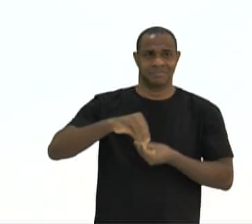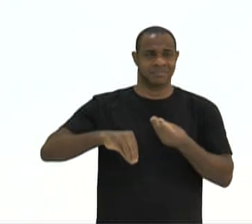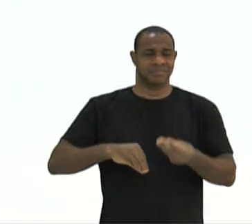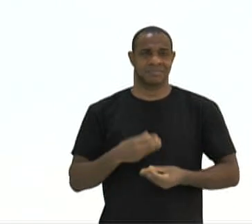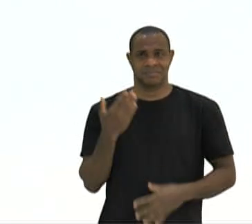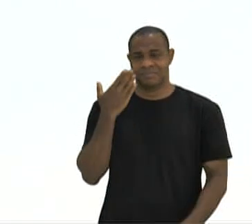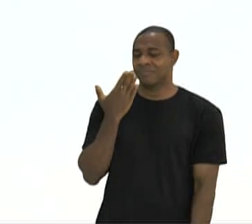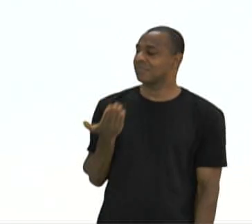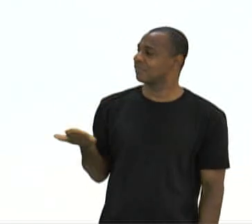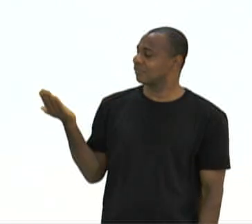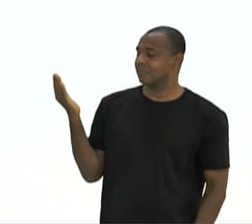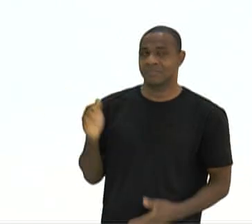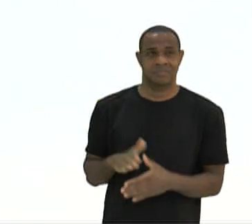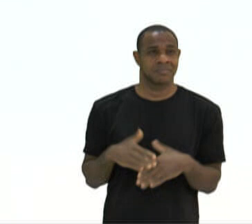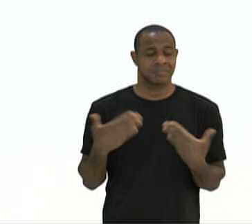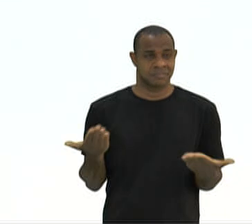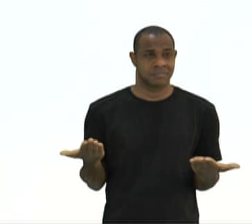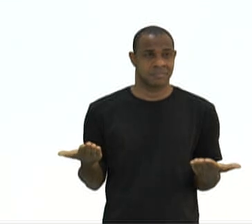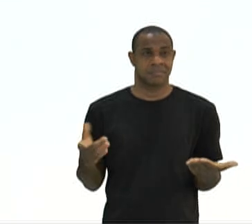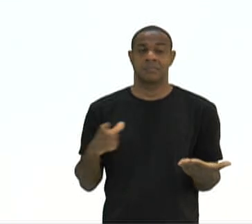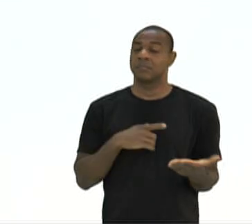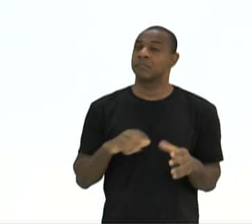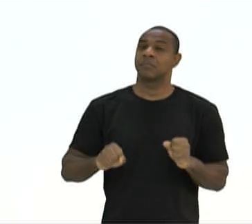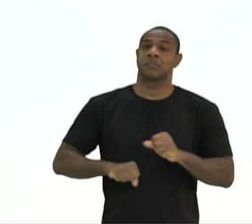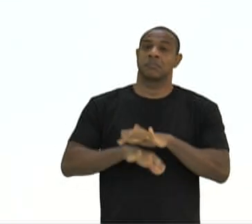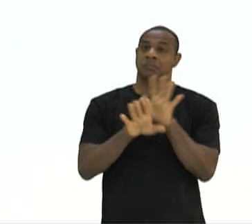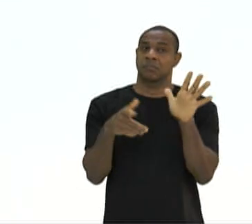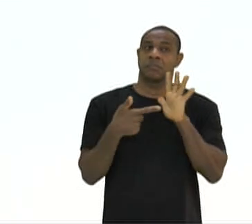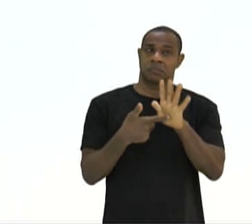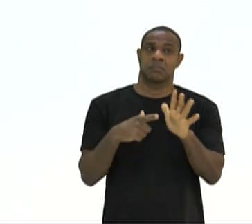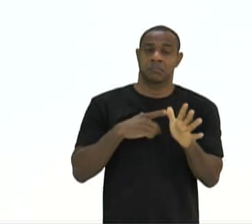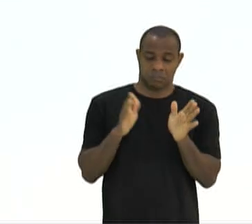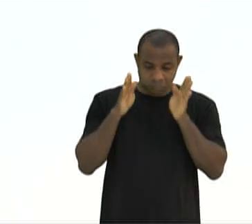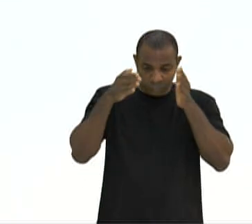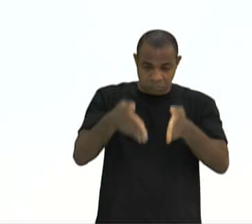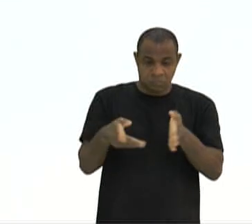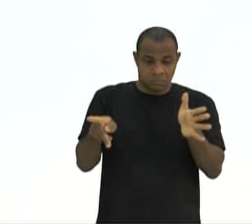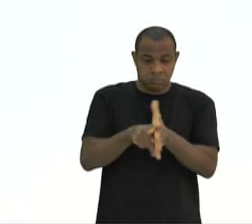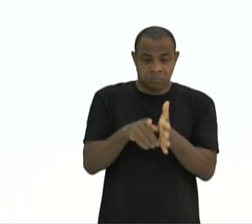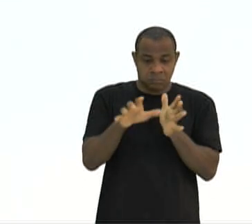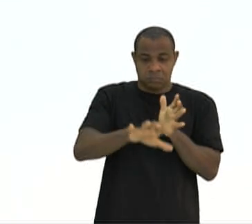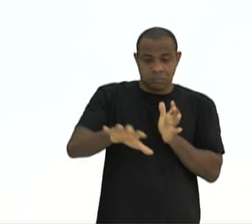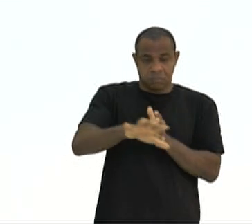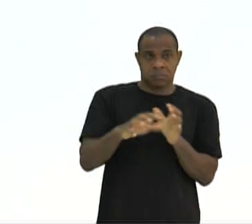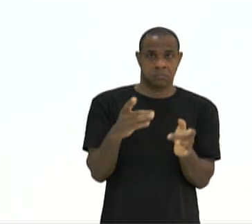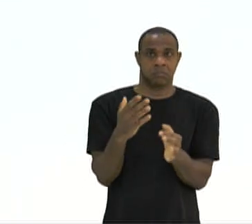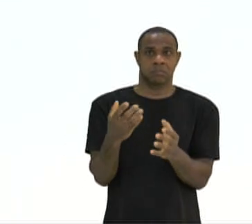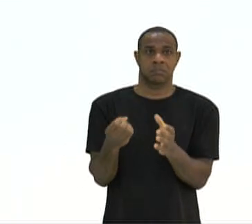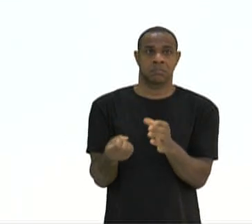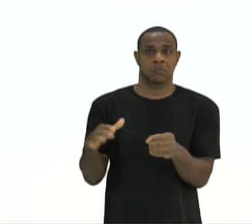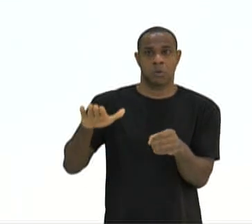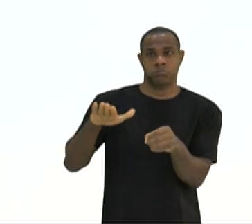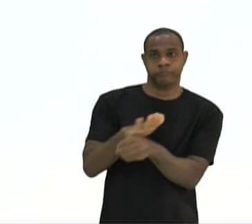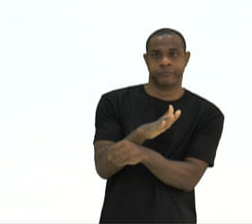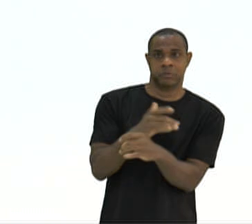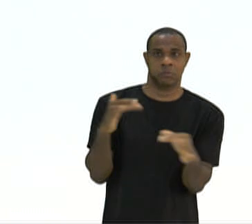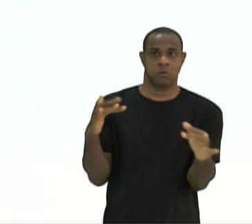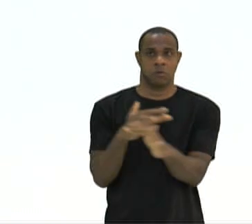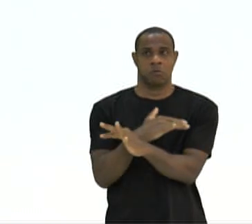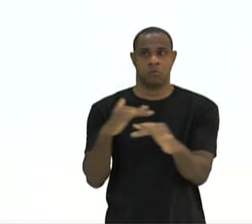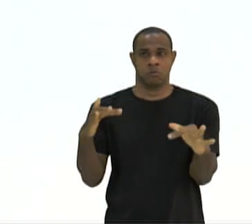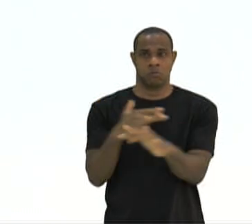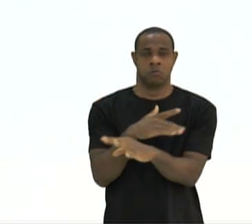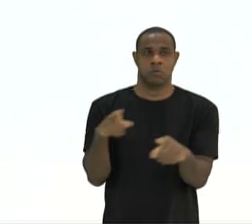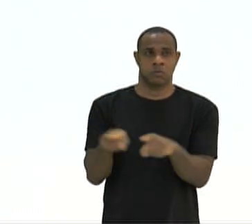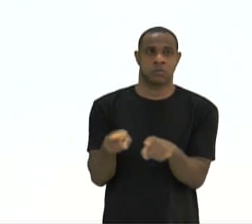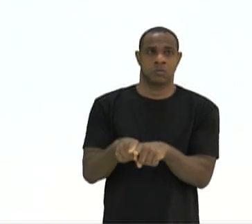outras partes do Brasil. Claro que nós vamos ter algumas áreas de grande concentração, como a região aqui de Porto Alegre, como algumas partes